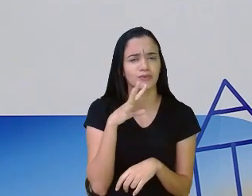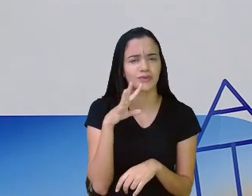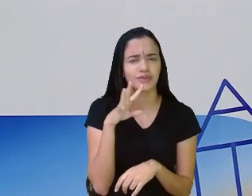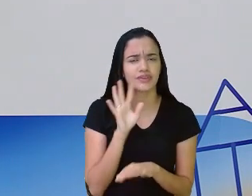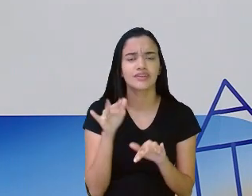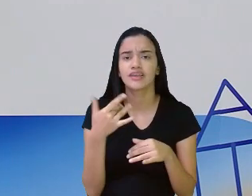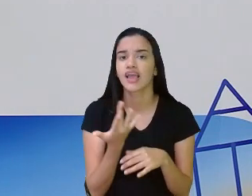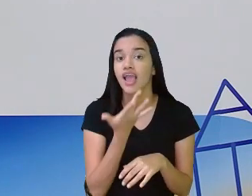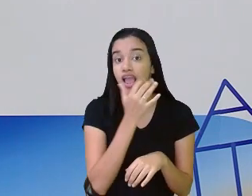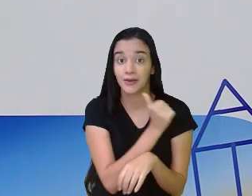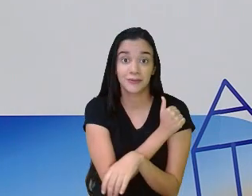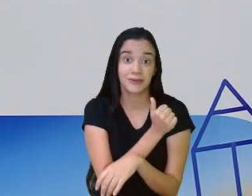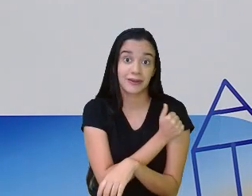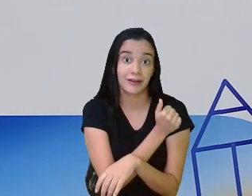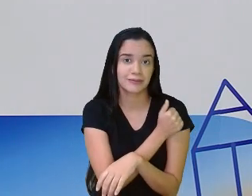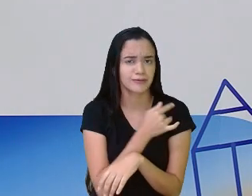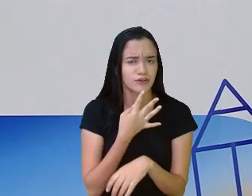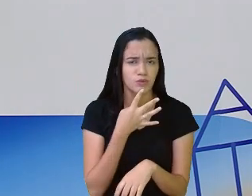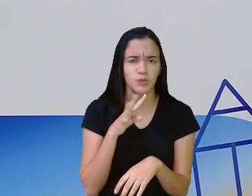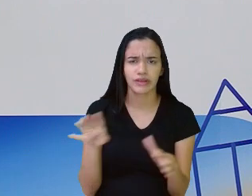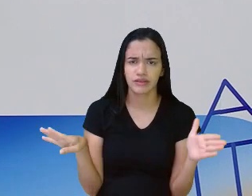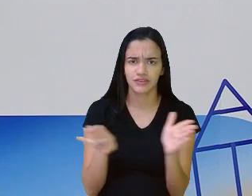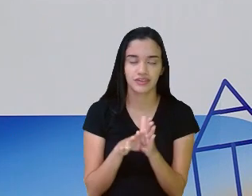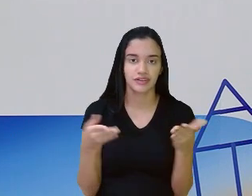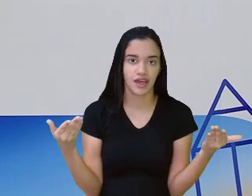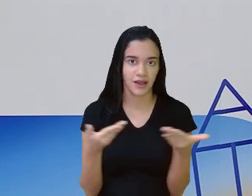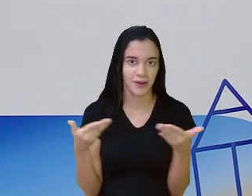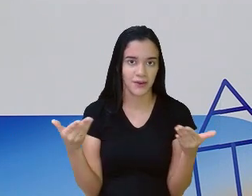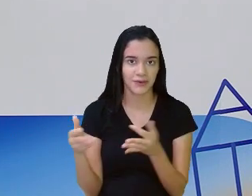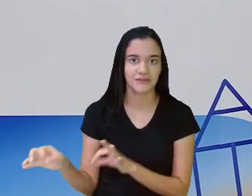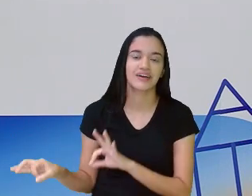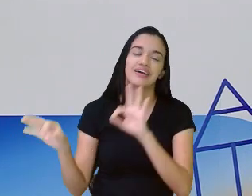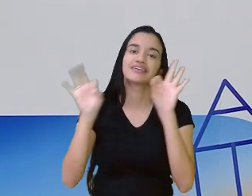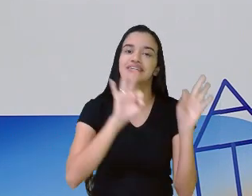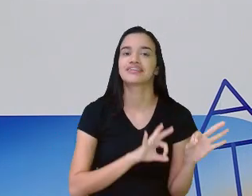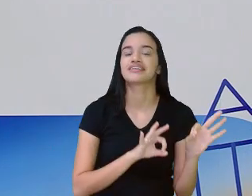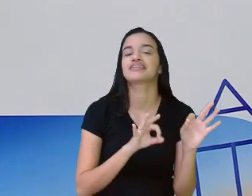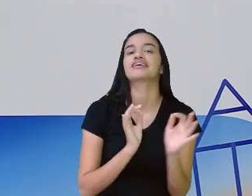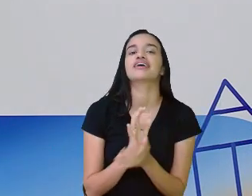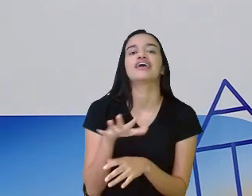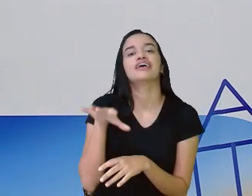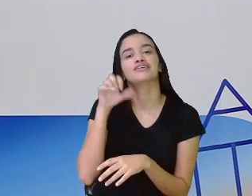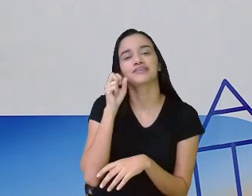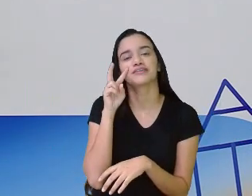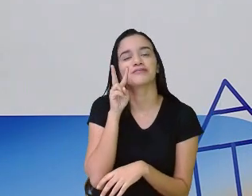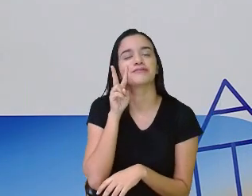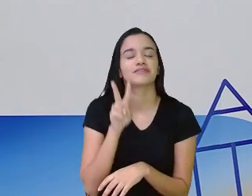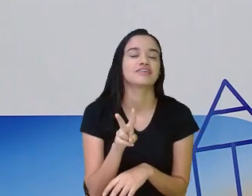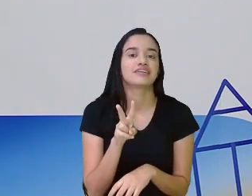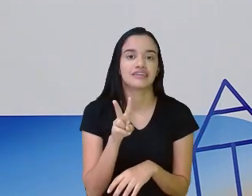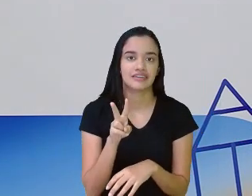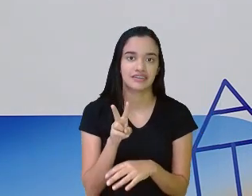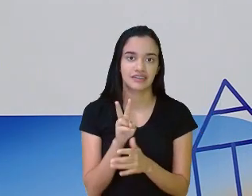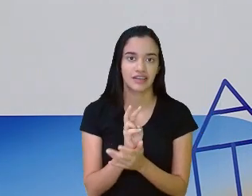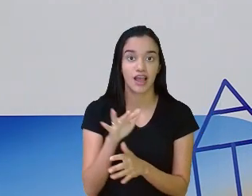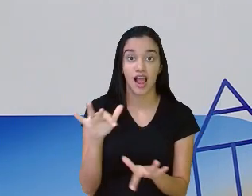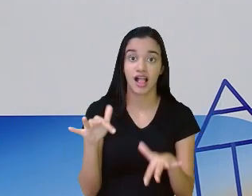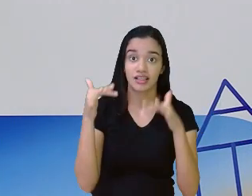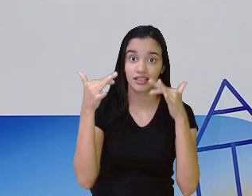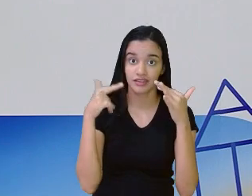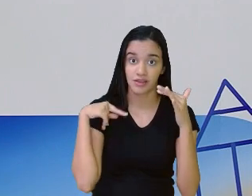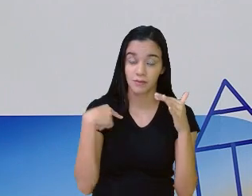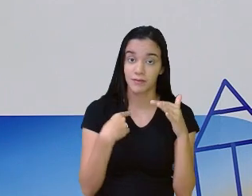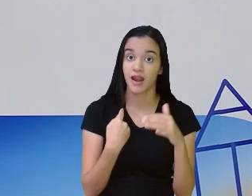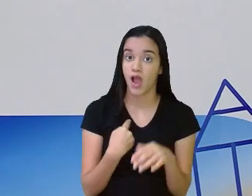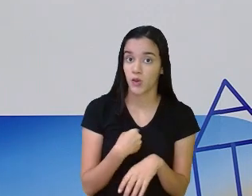quem não conhece, que está chegando agora, vai assistir, escutar, prestar atenção para o que eu